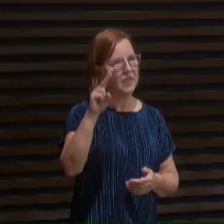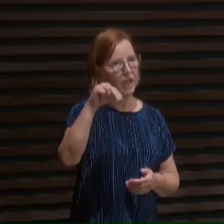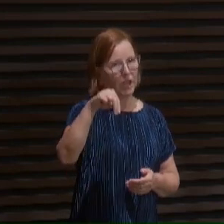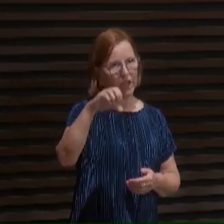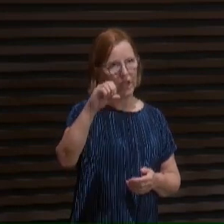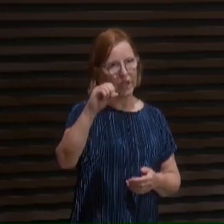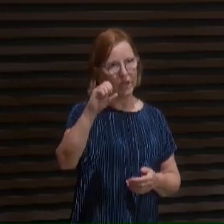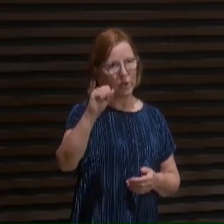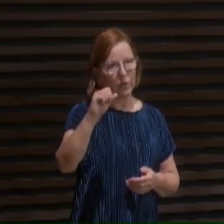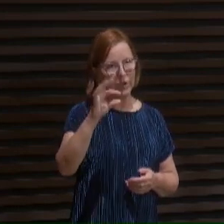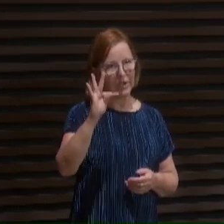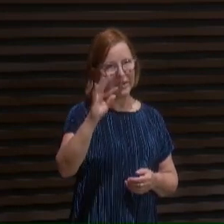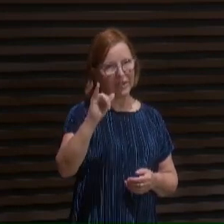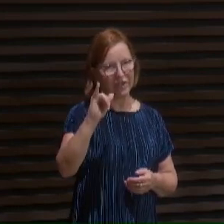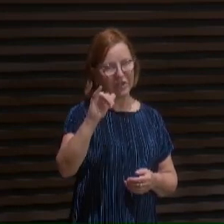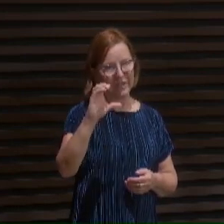Enchendo as igrejas.